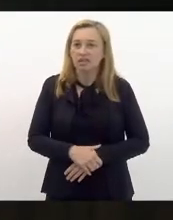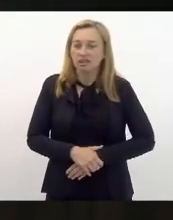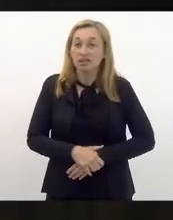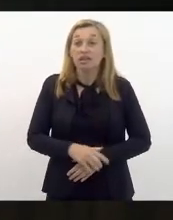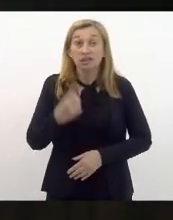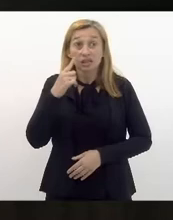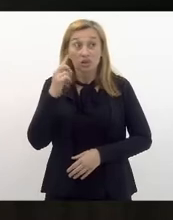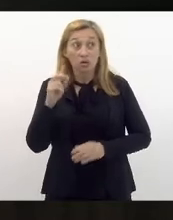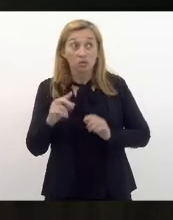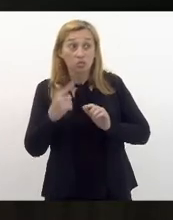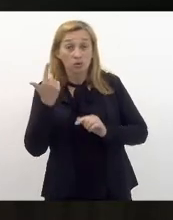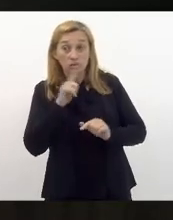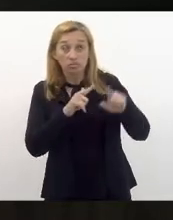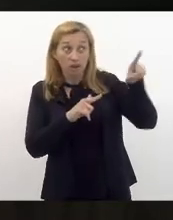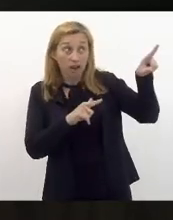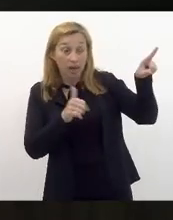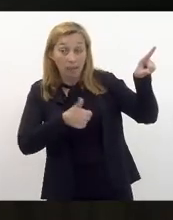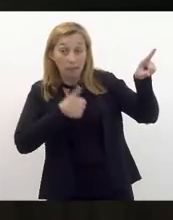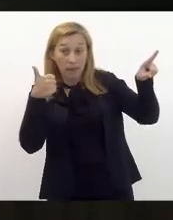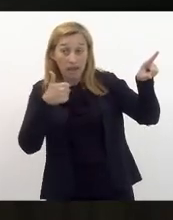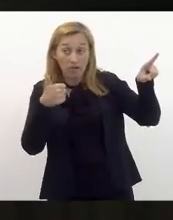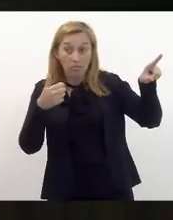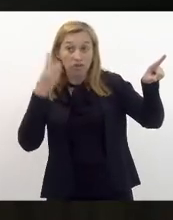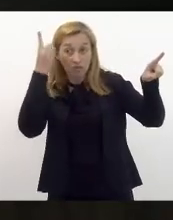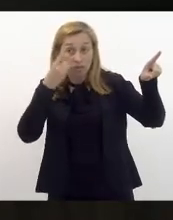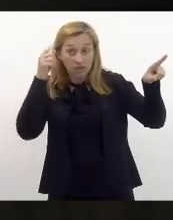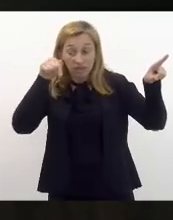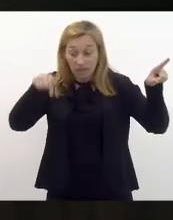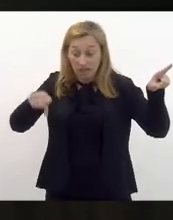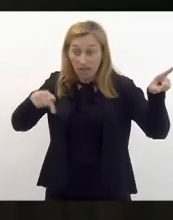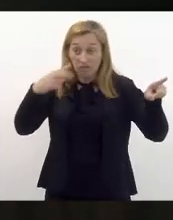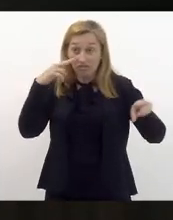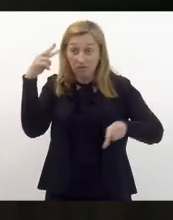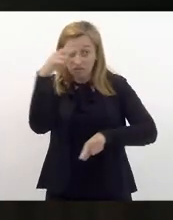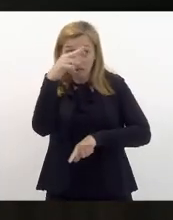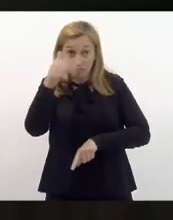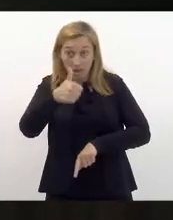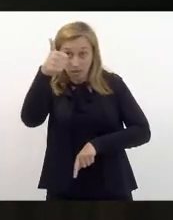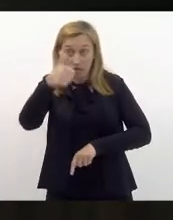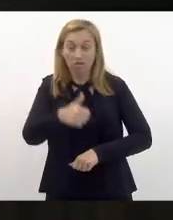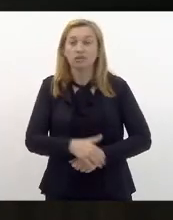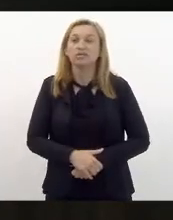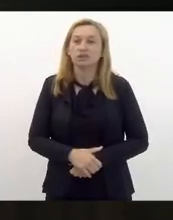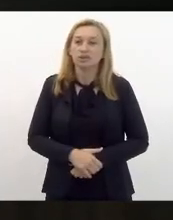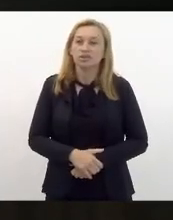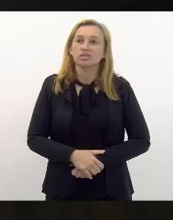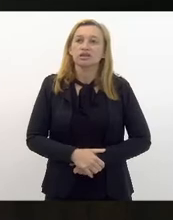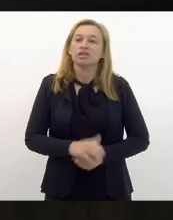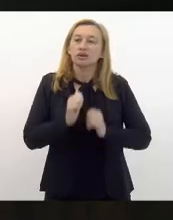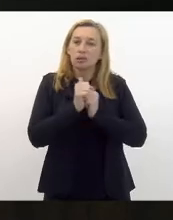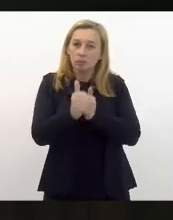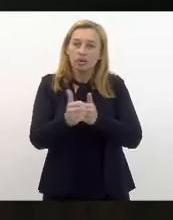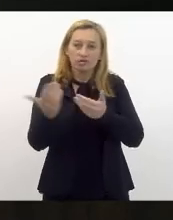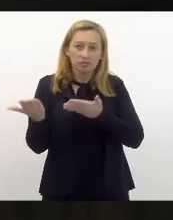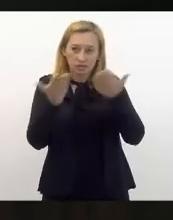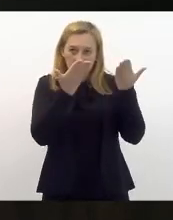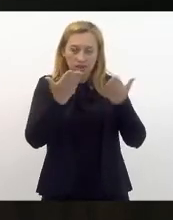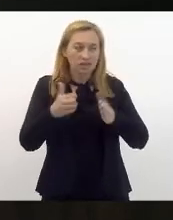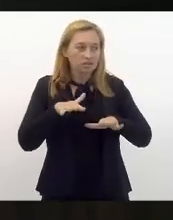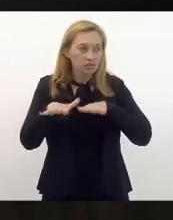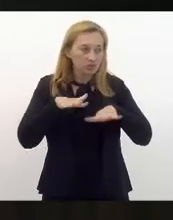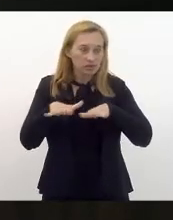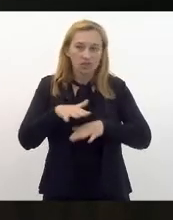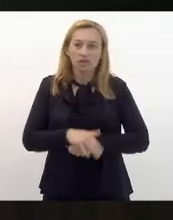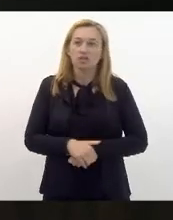colocarem naquela lateral fica melhor para os deputados aqui presentes visualizaram estarem acompanhando aí a